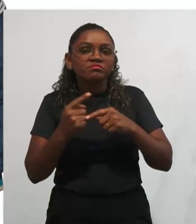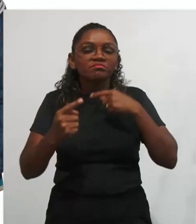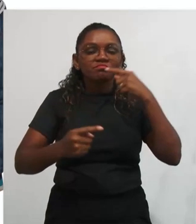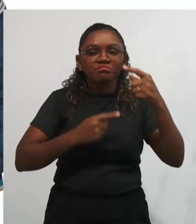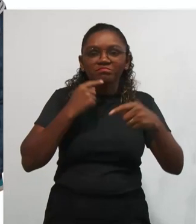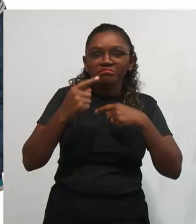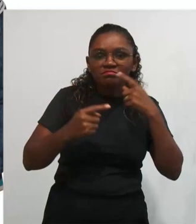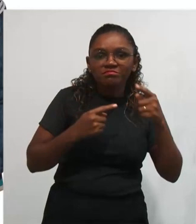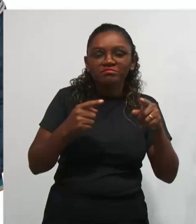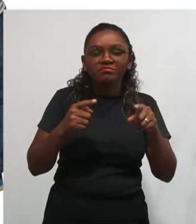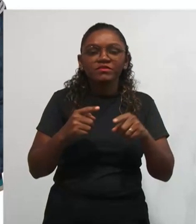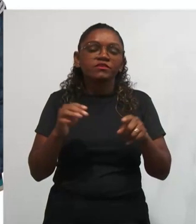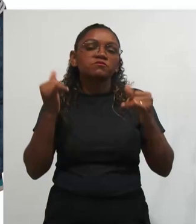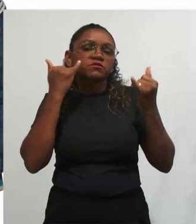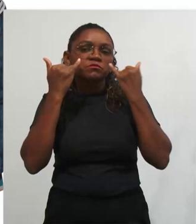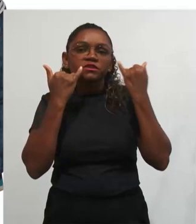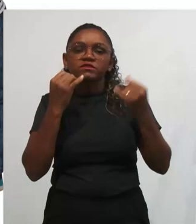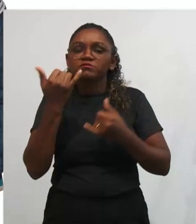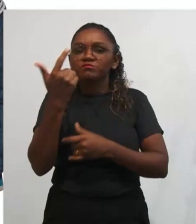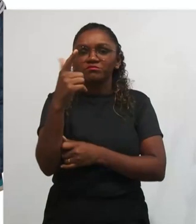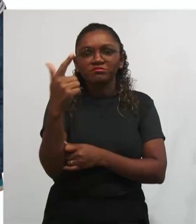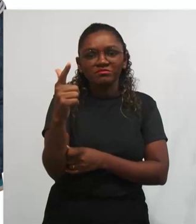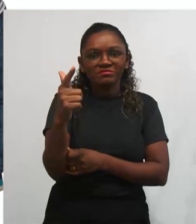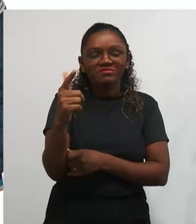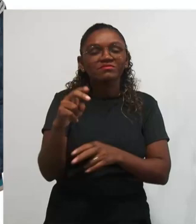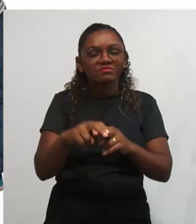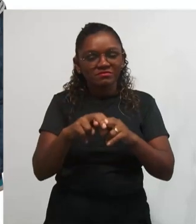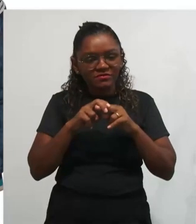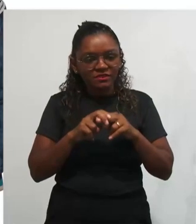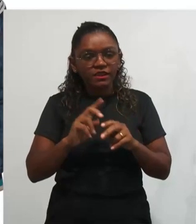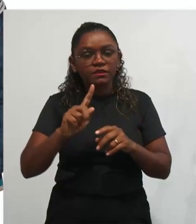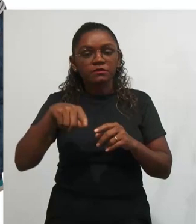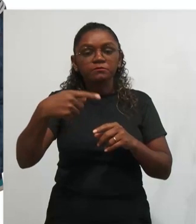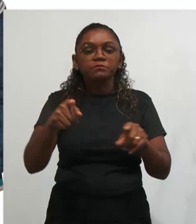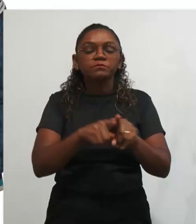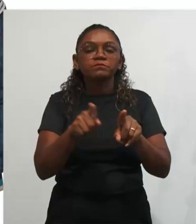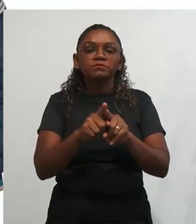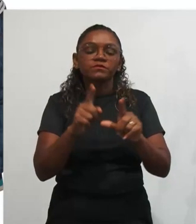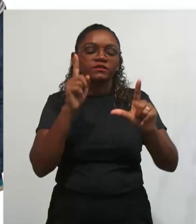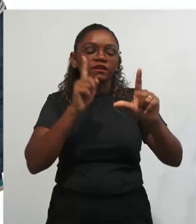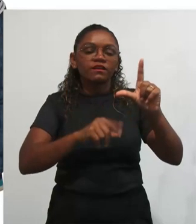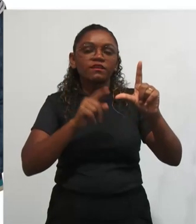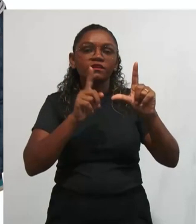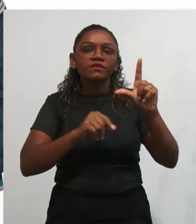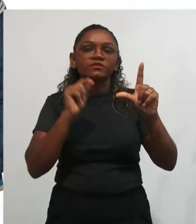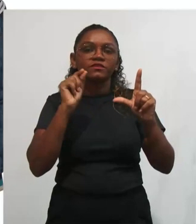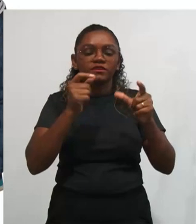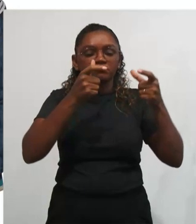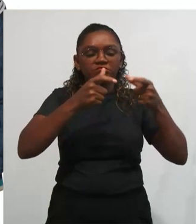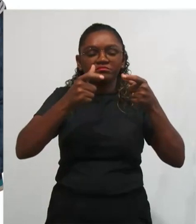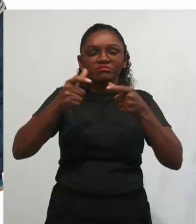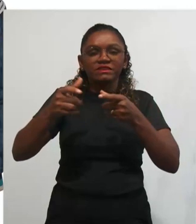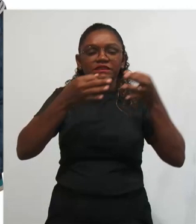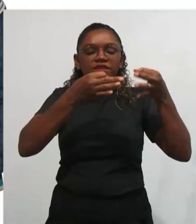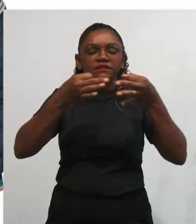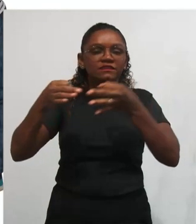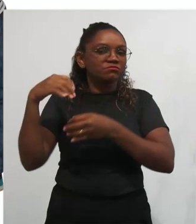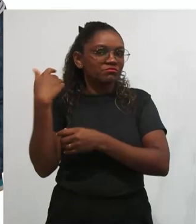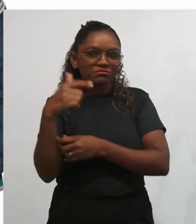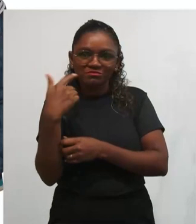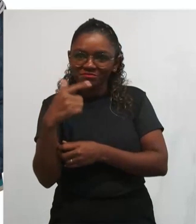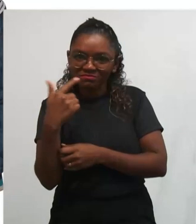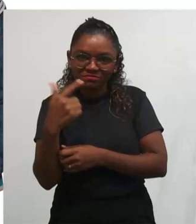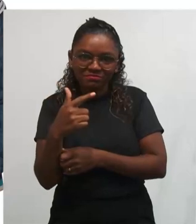tem muita informação depois nós temos as letras desordenadas ele não tem uma linearidade na hora da